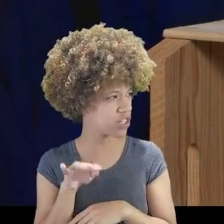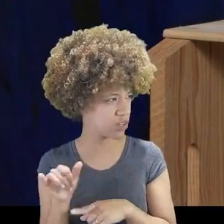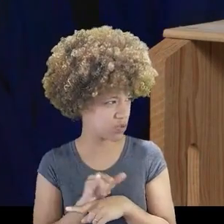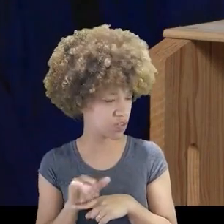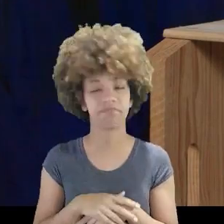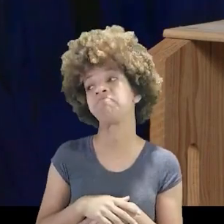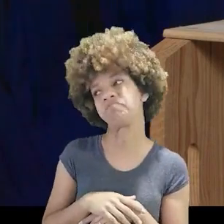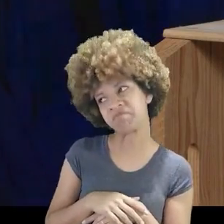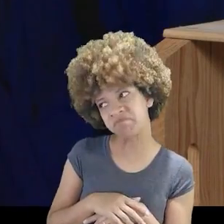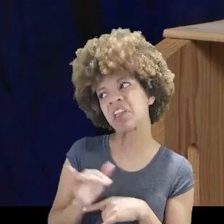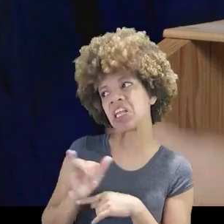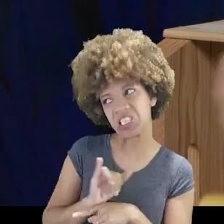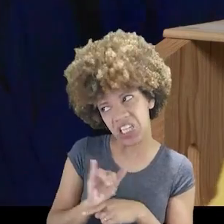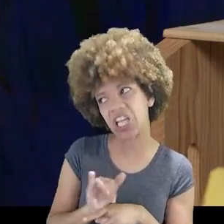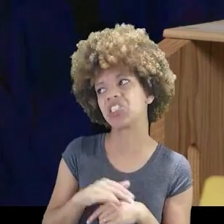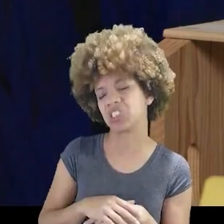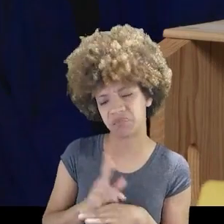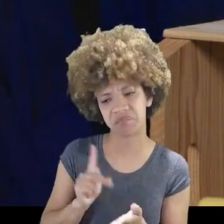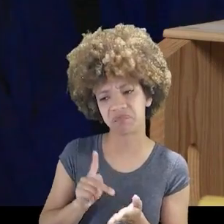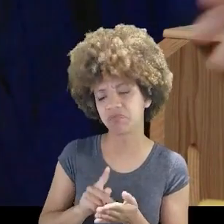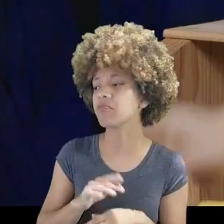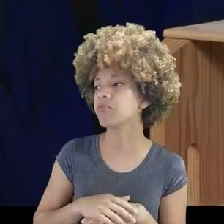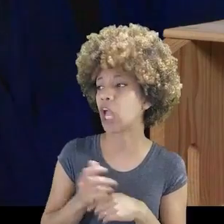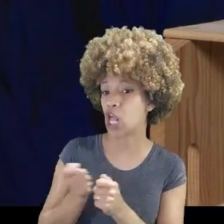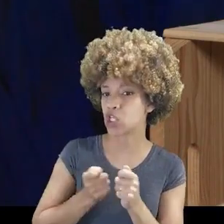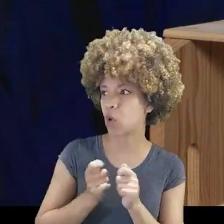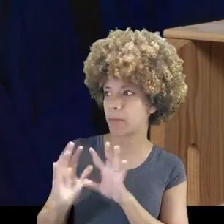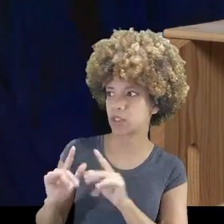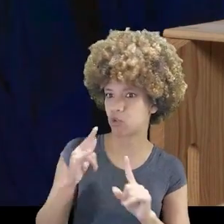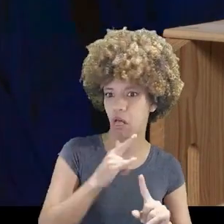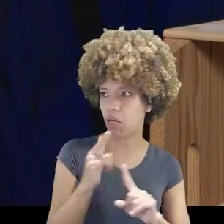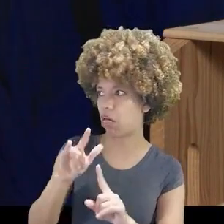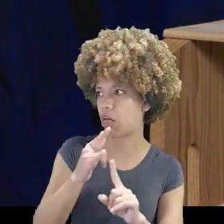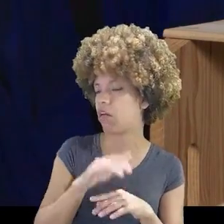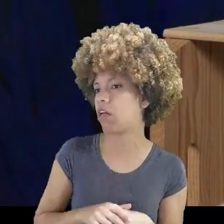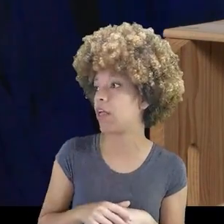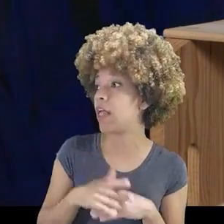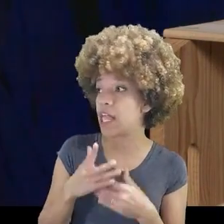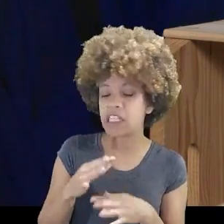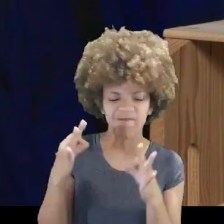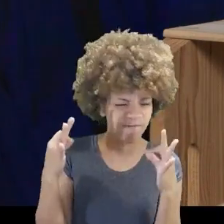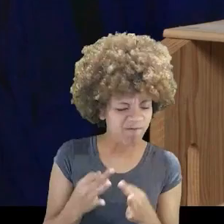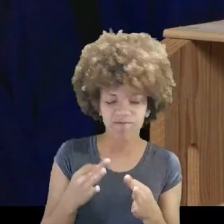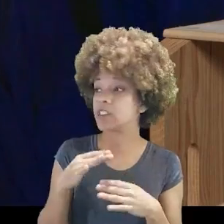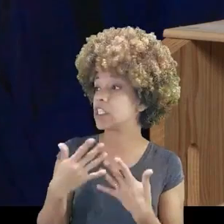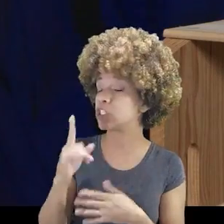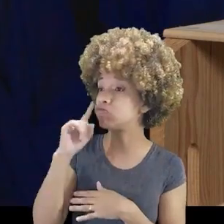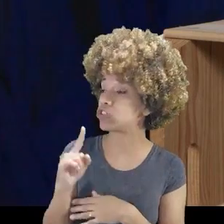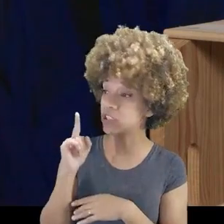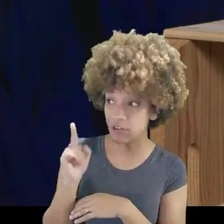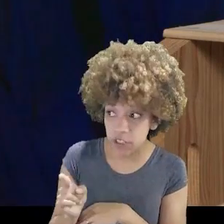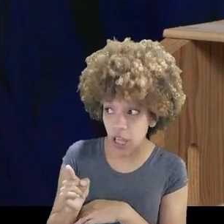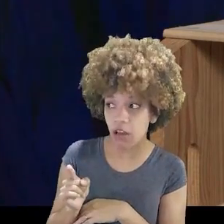Possivelmente né essa coisa de tipo usa ele aqueles comando tudo essa parte eles são fera e o